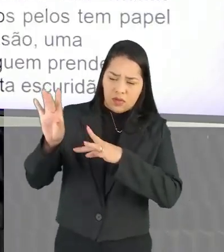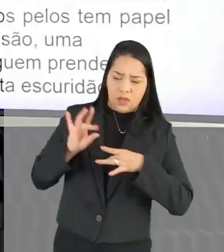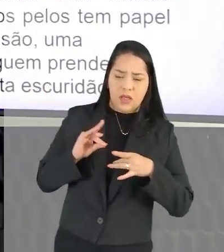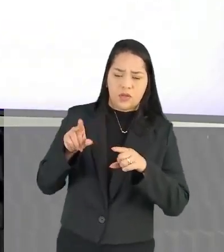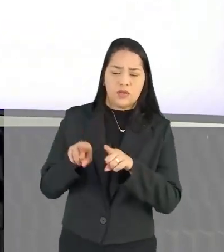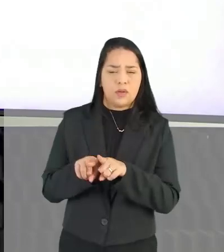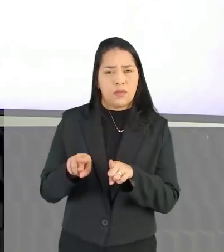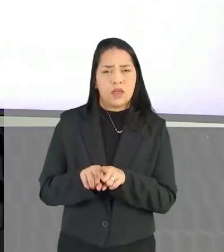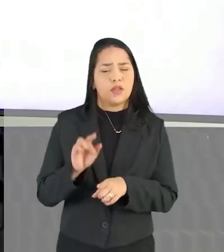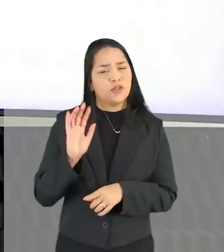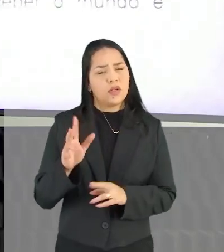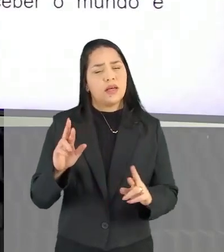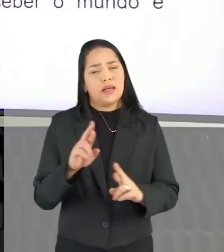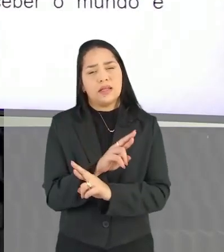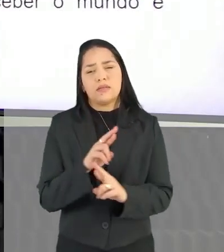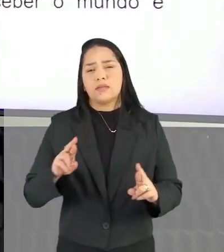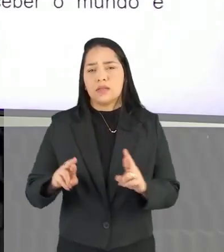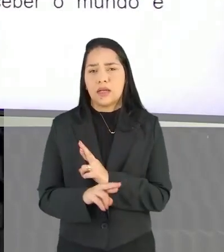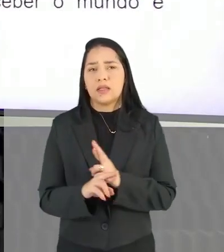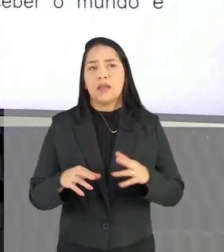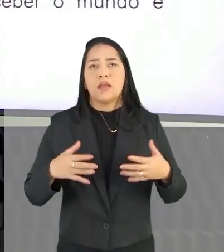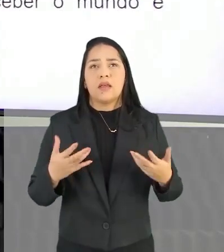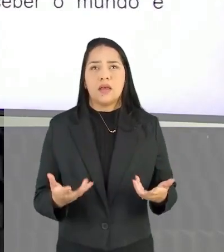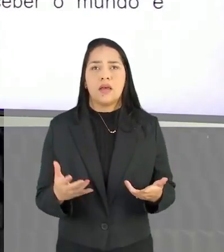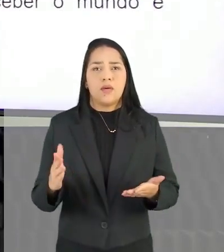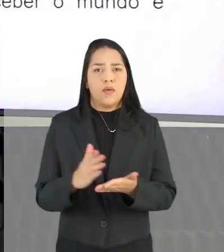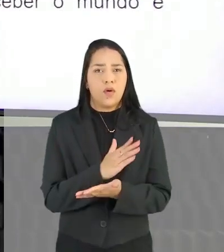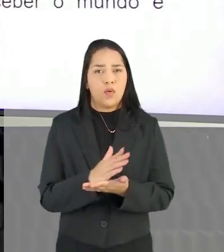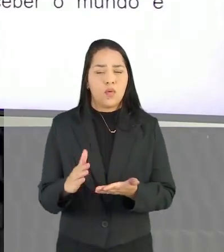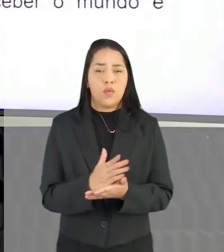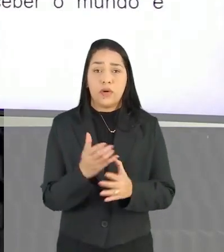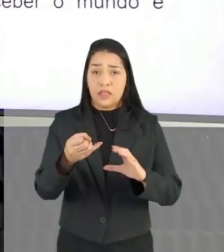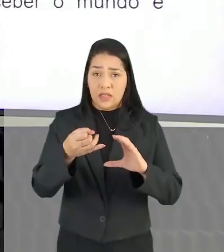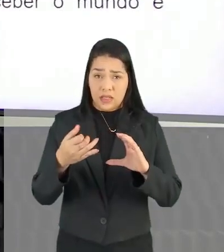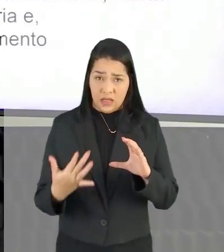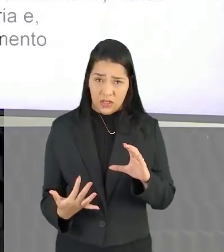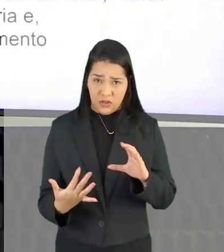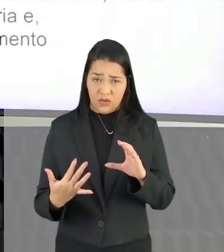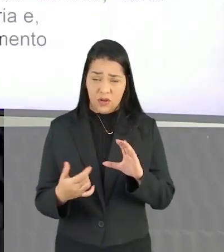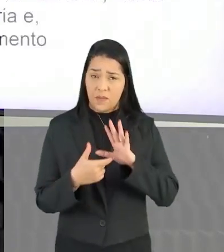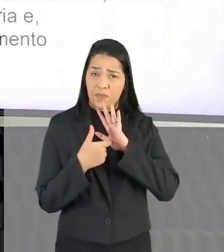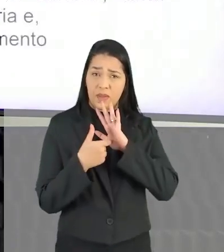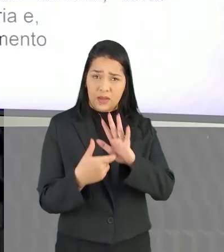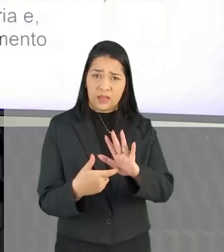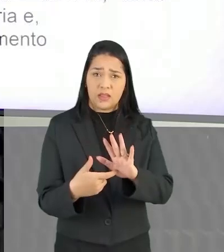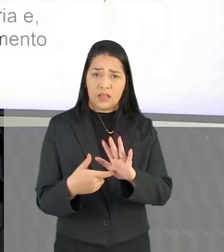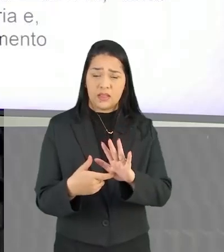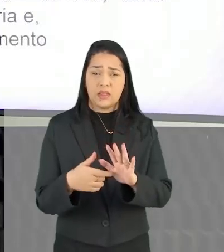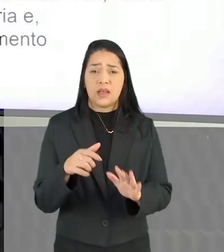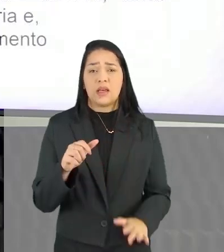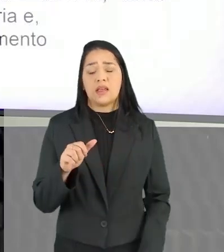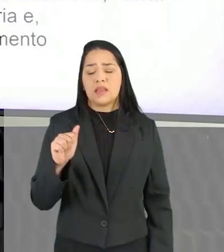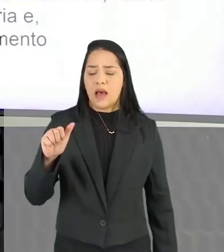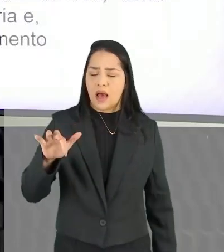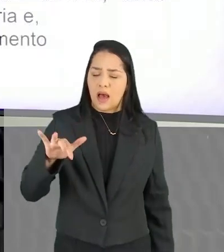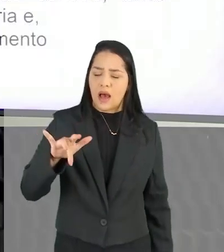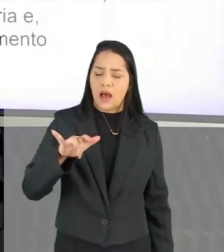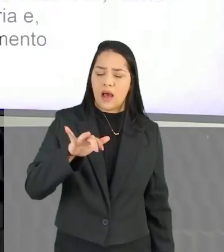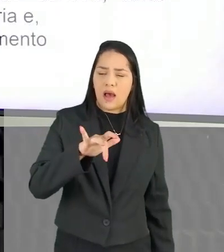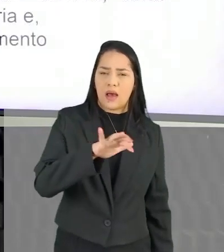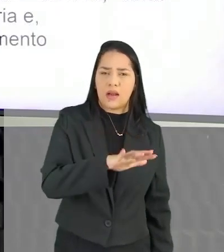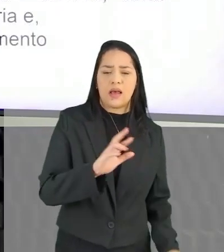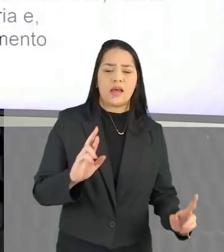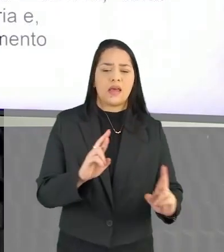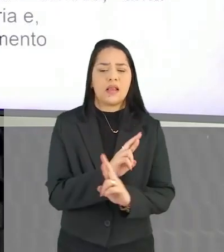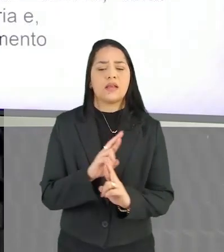né, que está diretamente relacionada com algumas características que o texto apresenta da aranha, e aí a relação